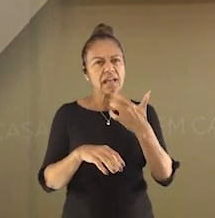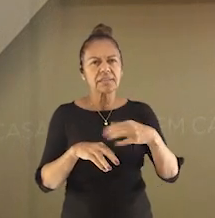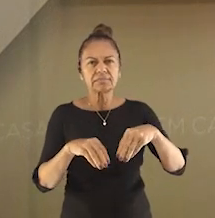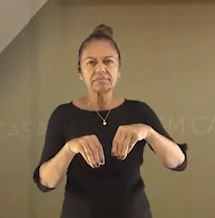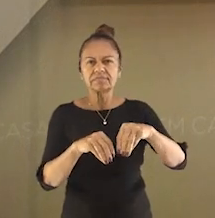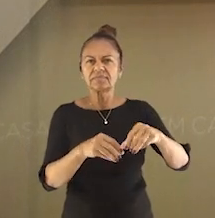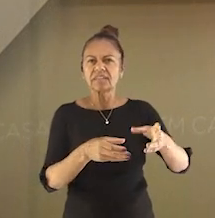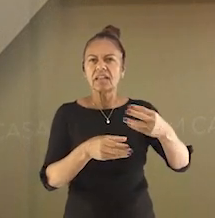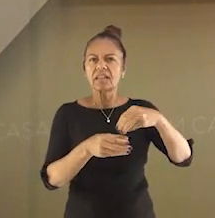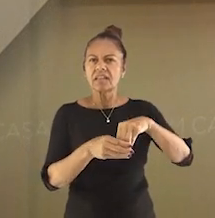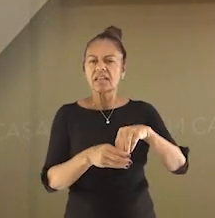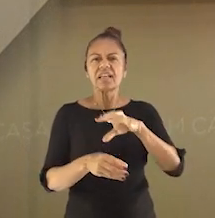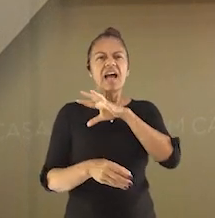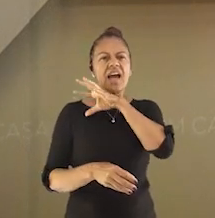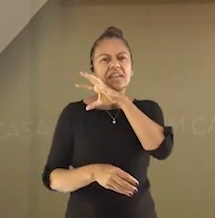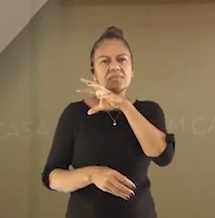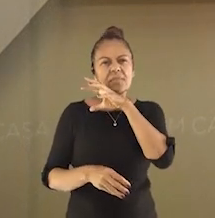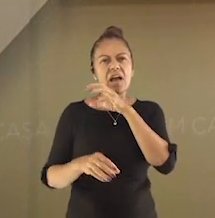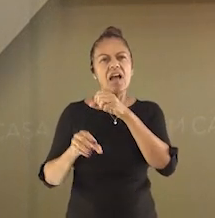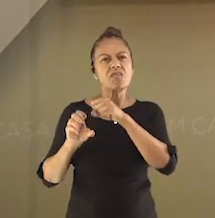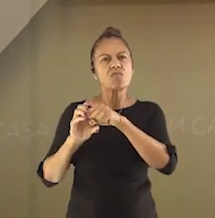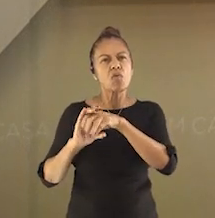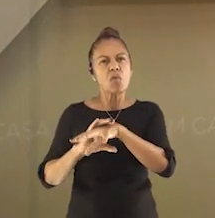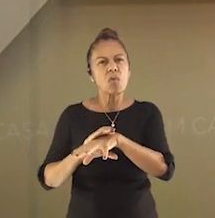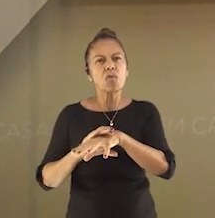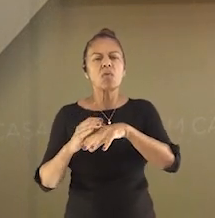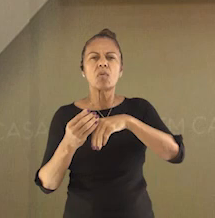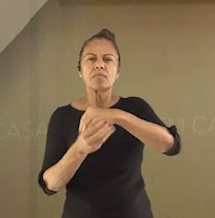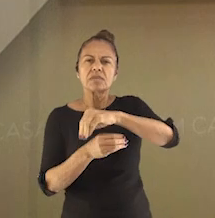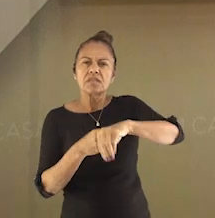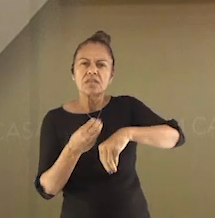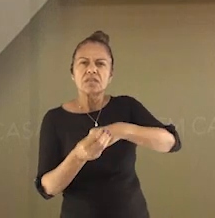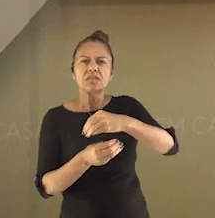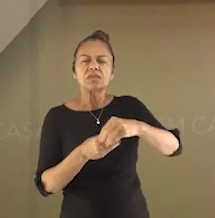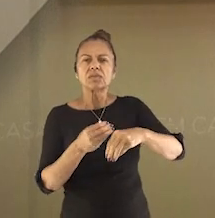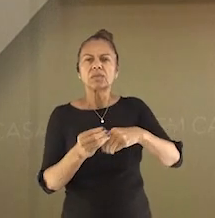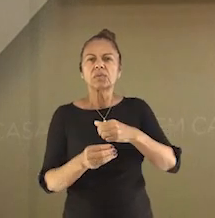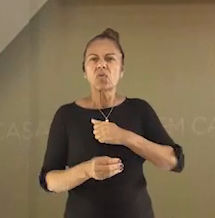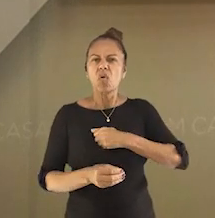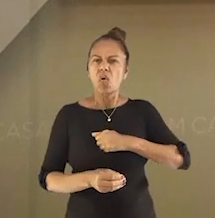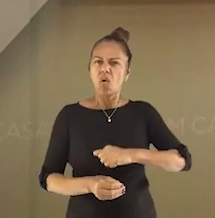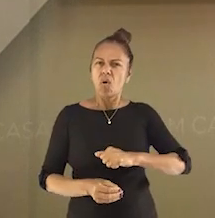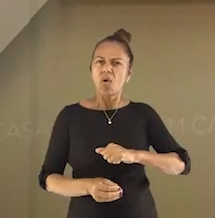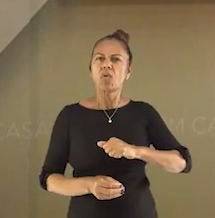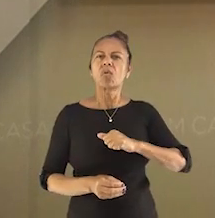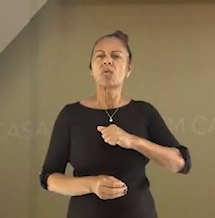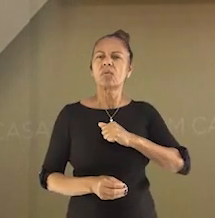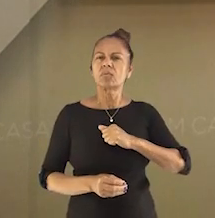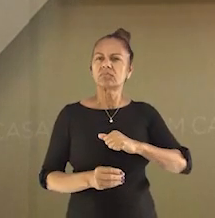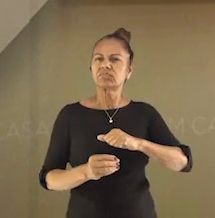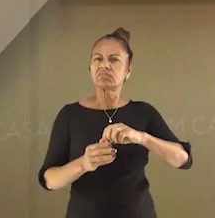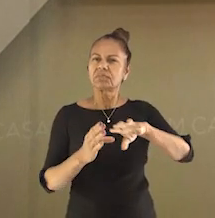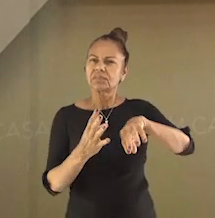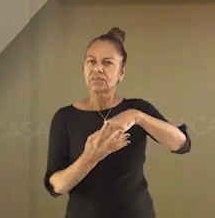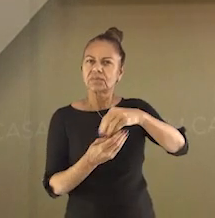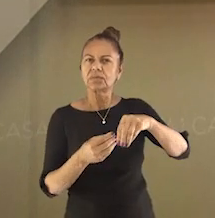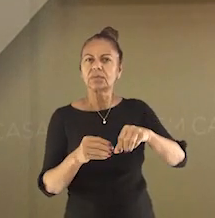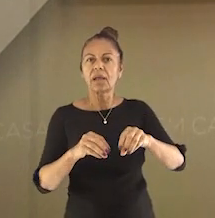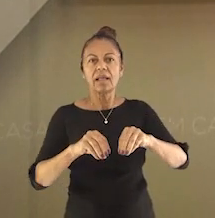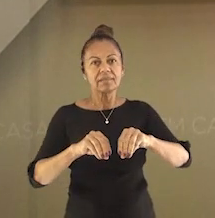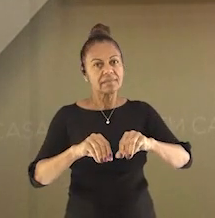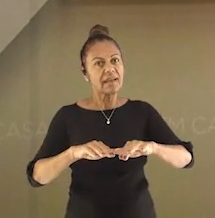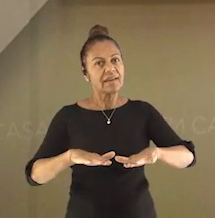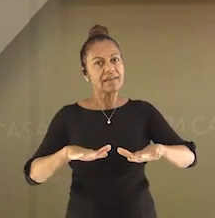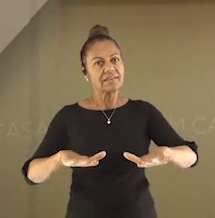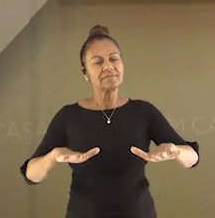vários nutrientes? Pois bem, as fezes de animais são ricas em matérias orgânicas e